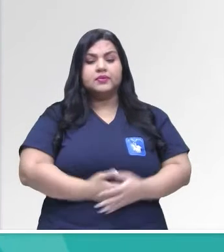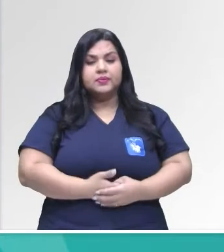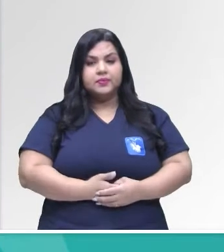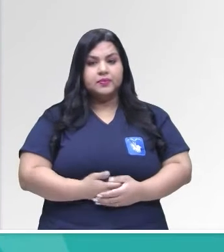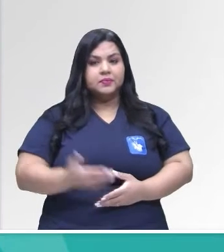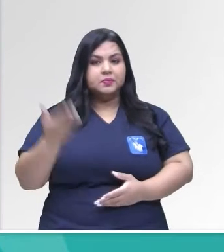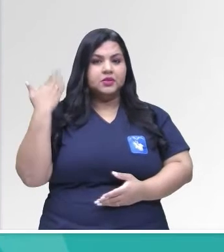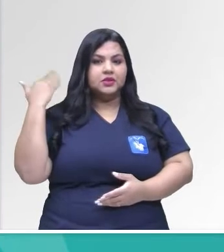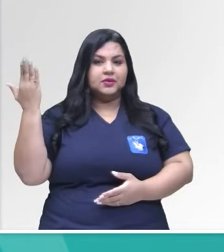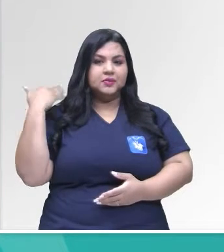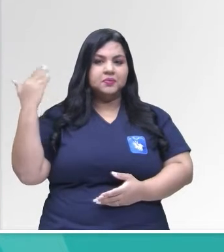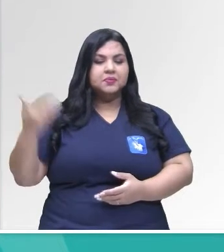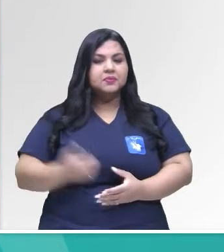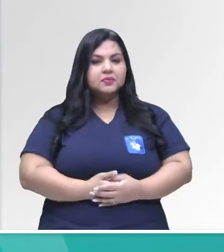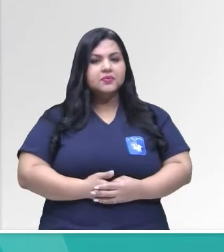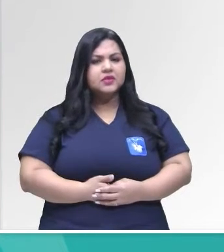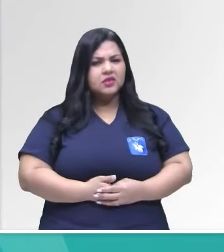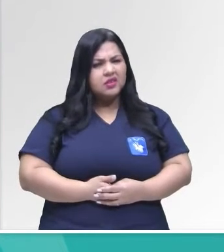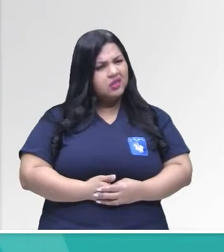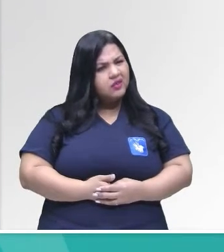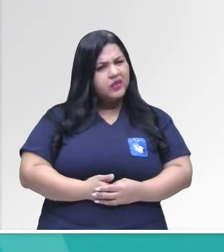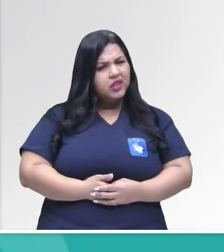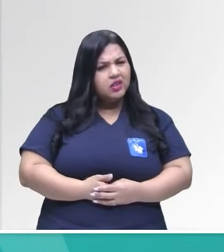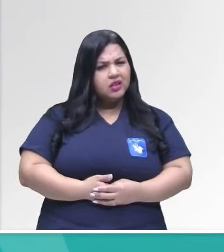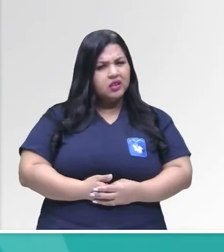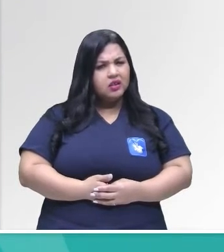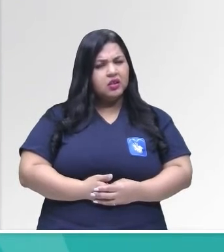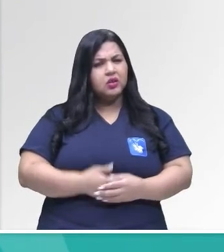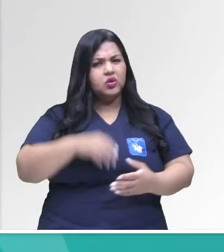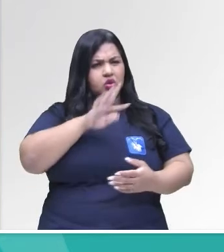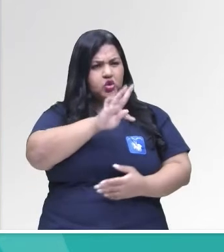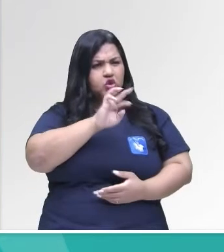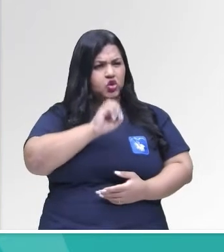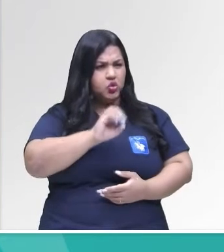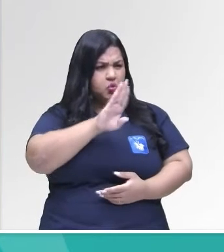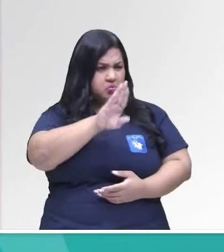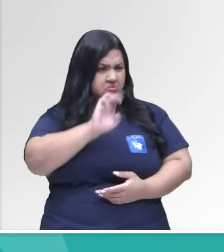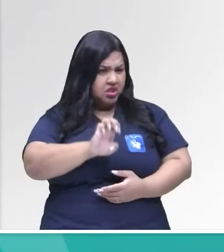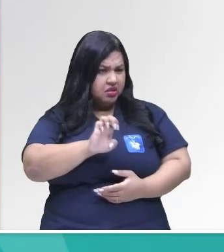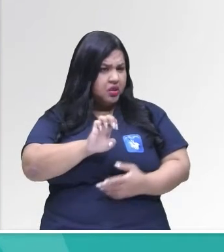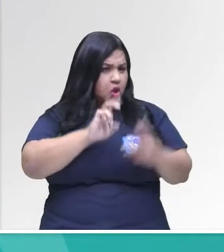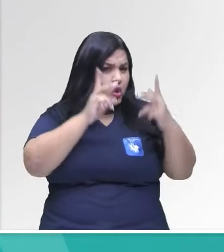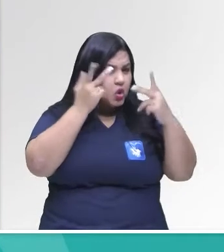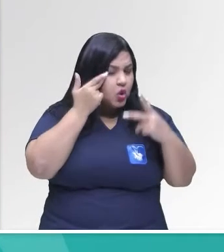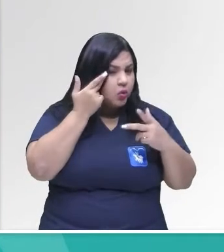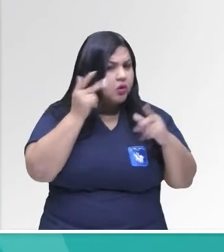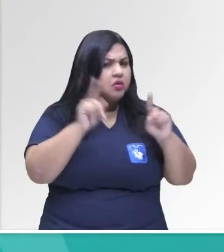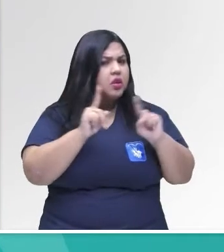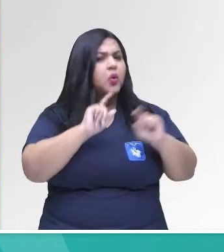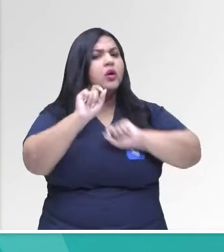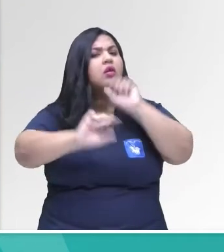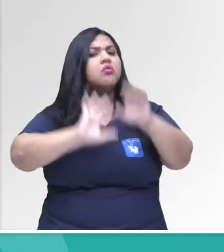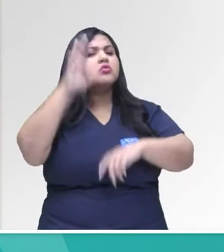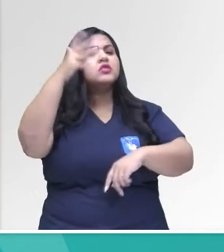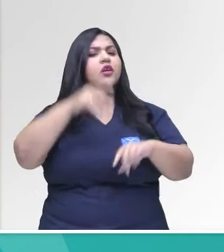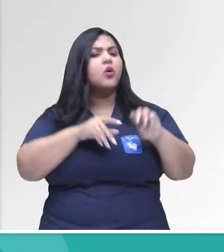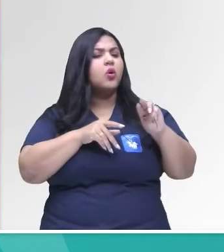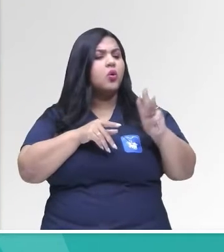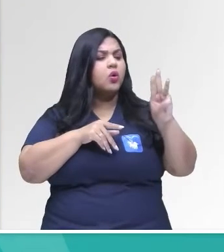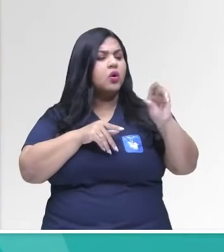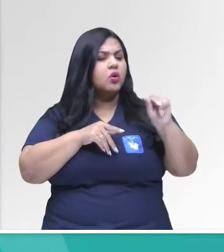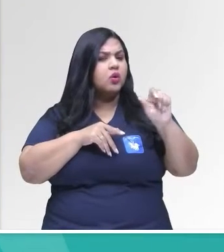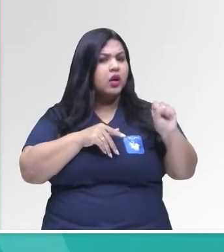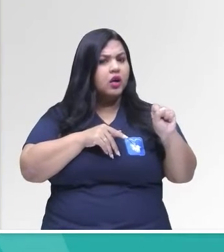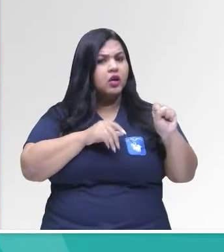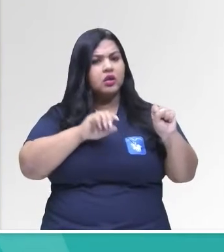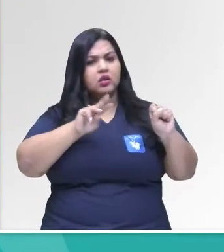teacher, mas ele fica assim mesmo? Não é to be, o verbo ser ou estar, aquele que eu conheço? O que aconteceu com ele aqui? Ele foi flexionado,